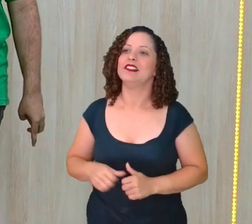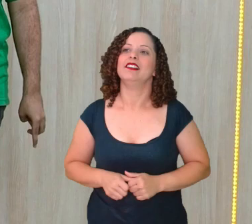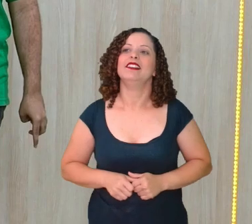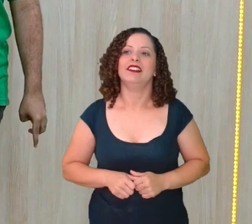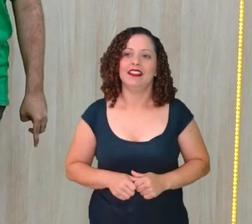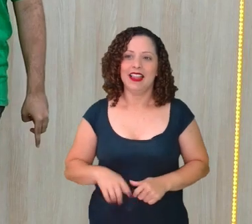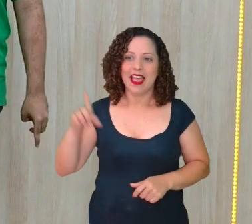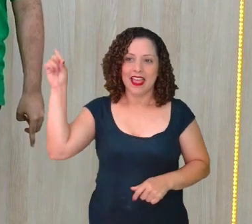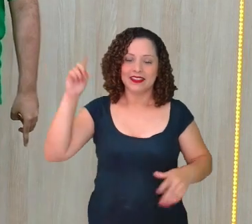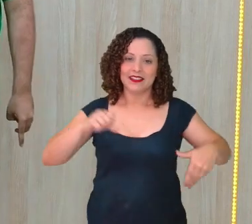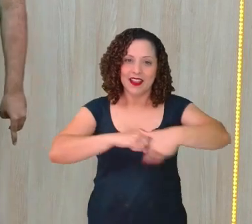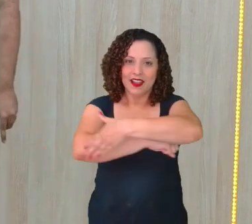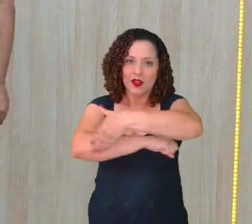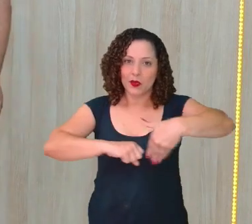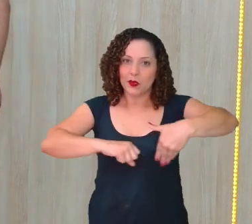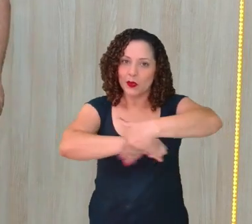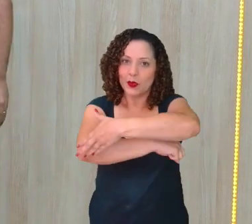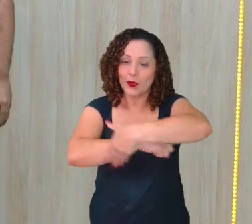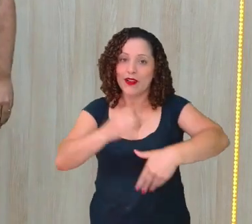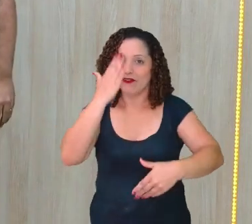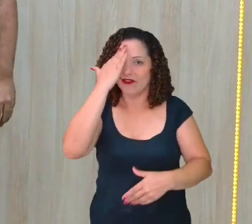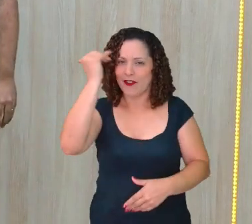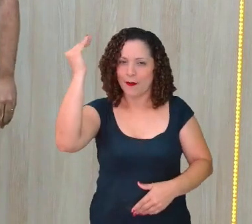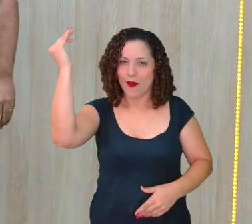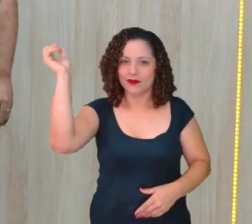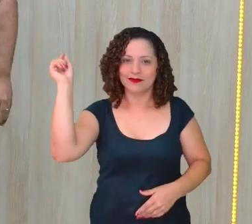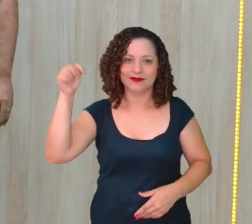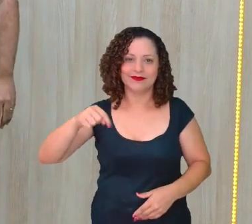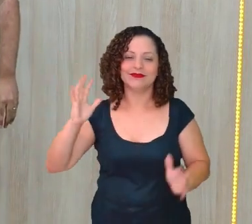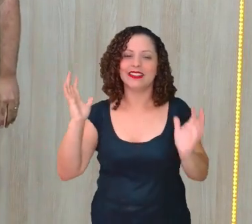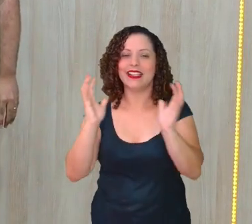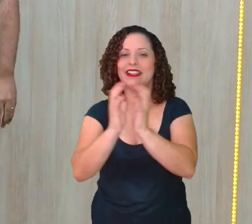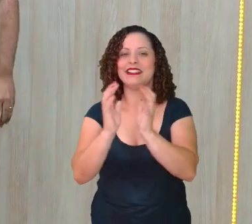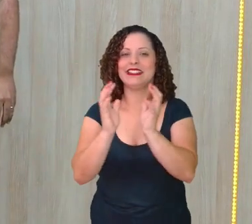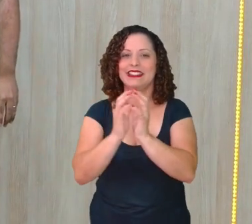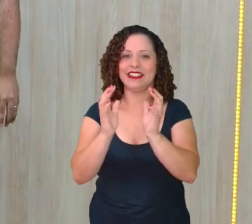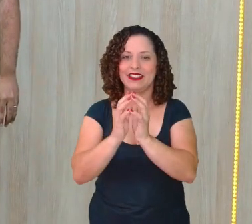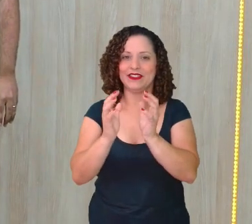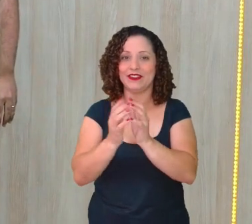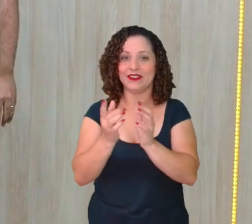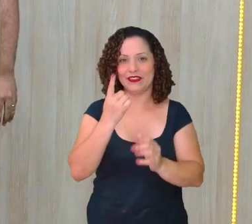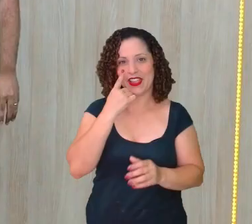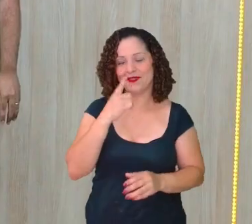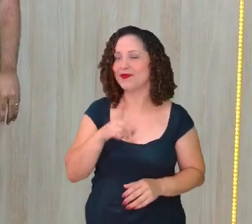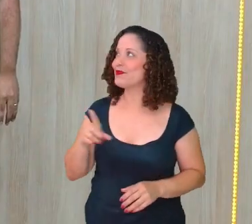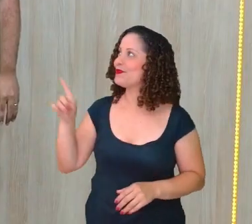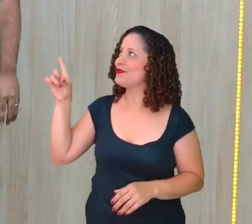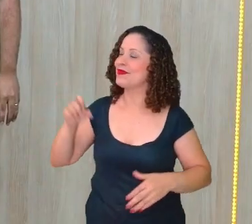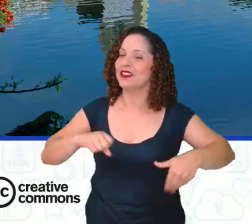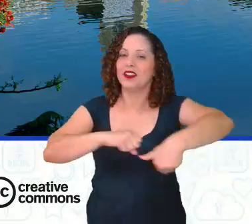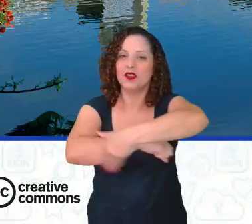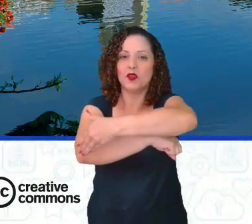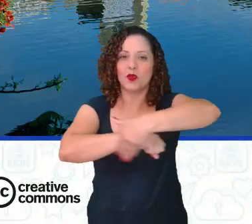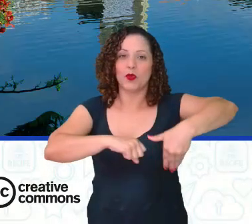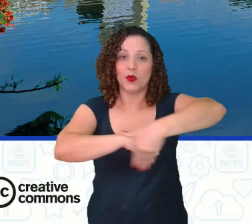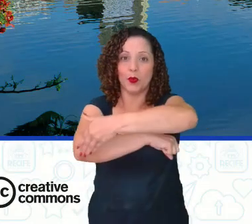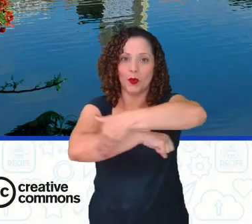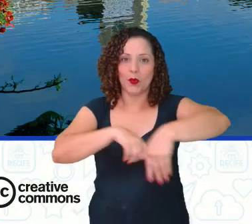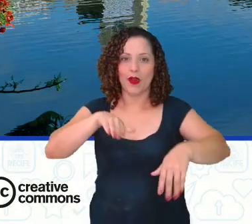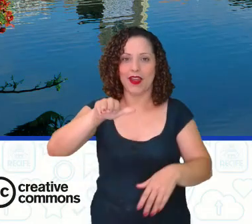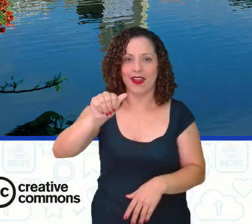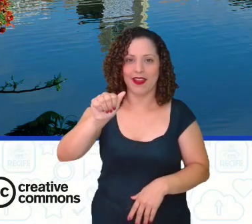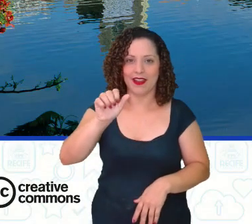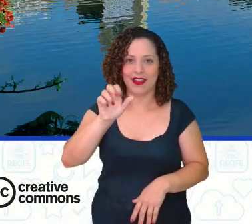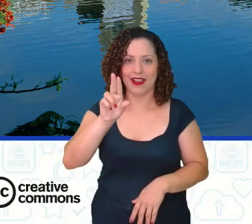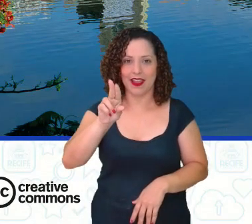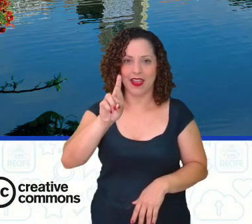uma ruazinha bem famosa aqui no centro do nosso Recife. Joga na tela, Juninho, para o pessoal ver. Rua da Aurora. A Rua da Aurora,